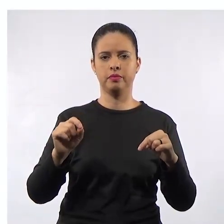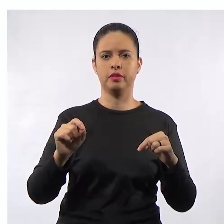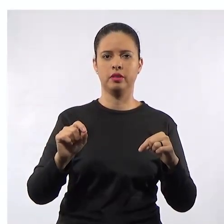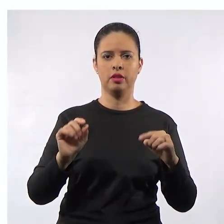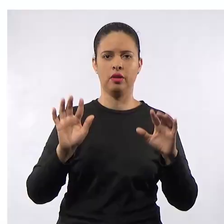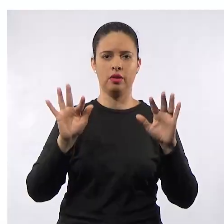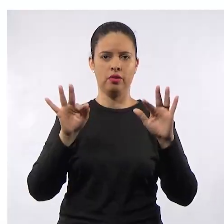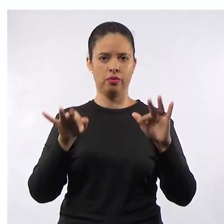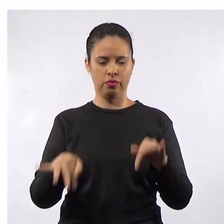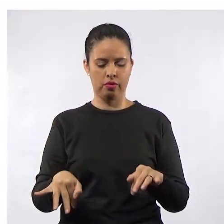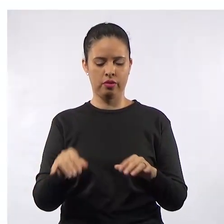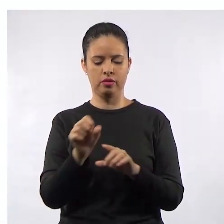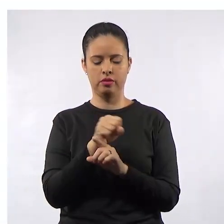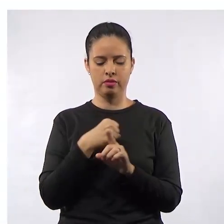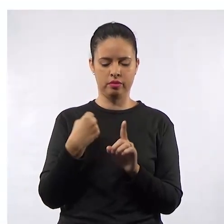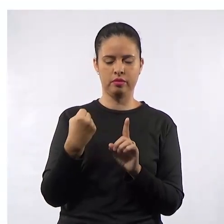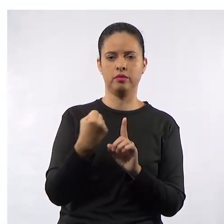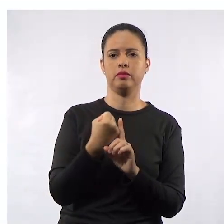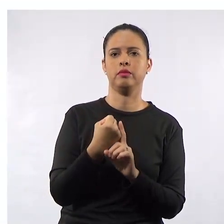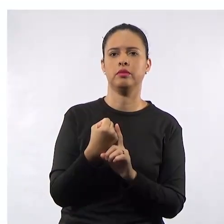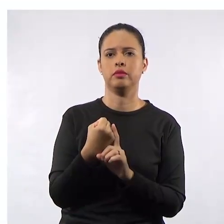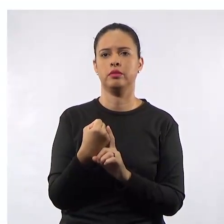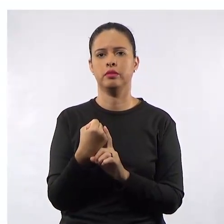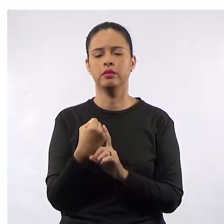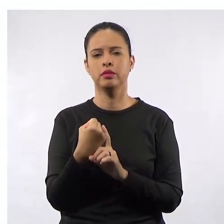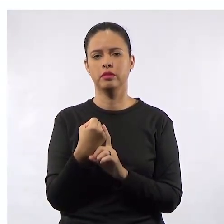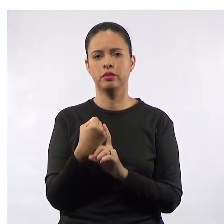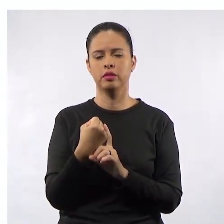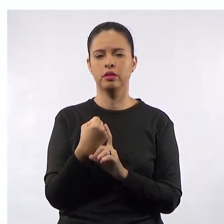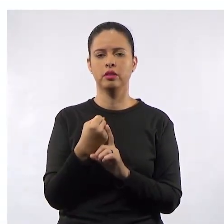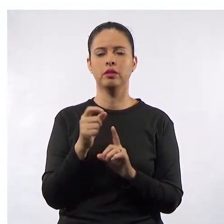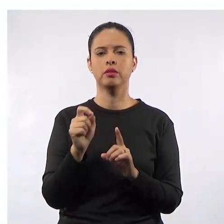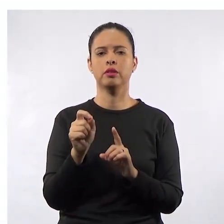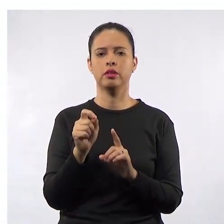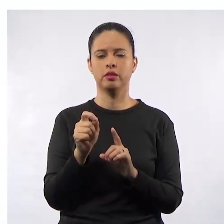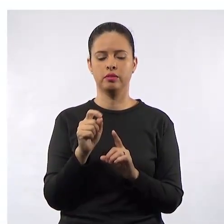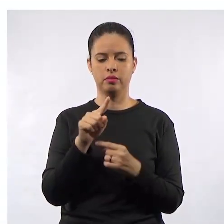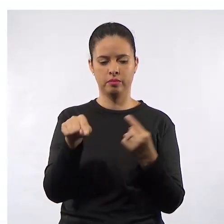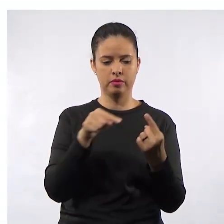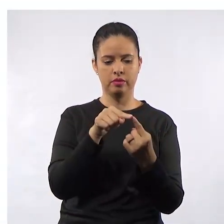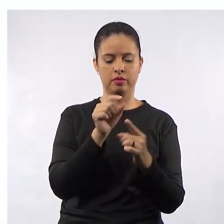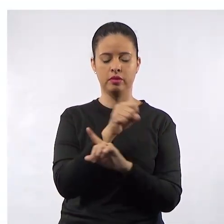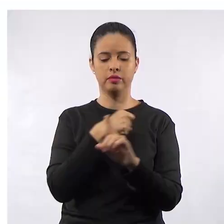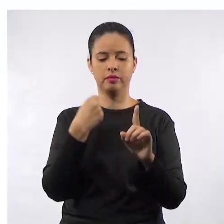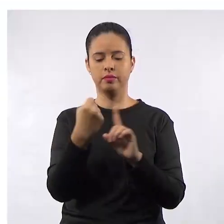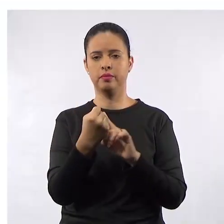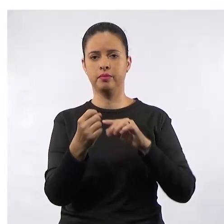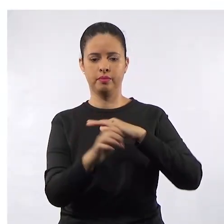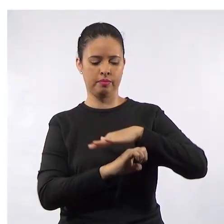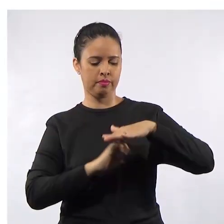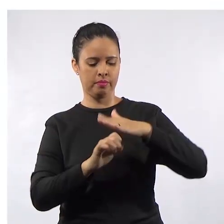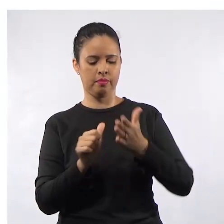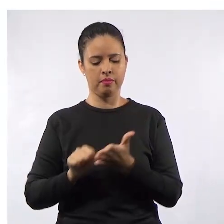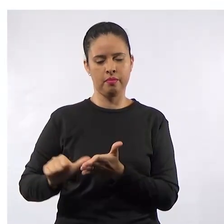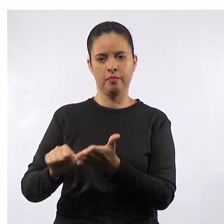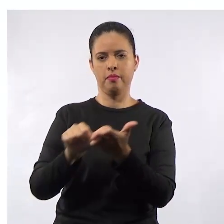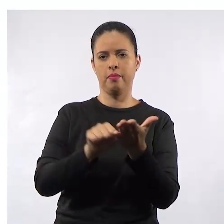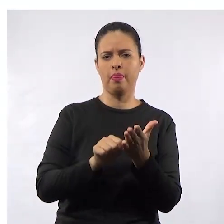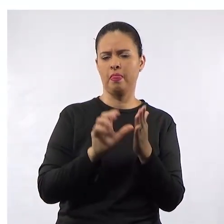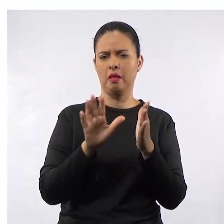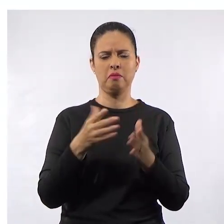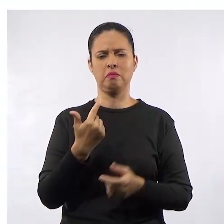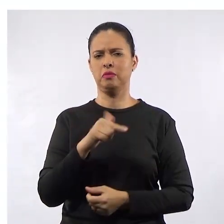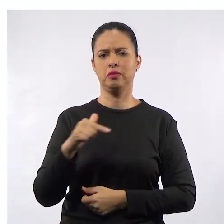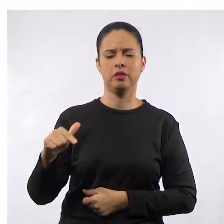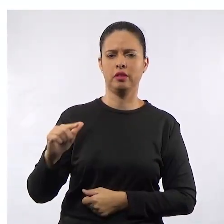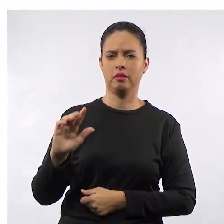também ter o fim social é usar o lido em desequilíbrio Ou seja a finalidade social daqueles daquela sociedade